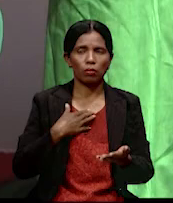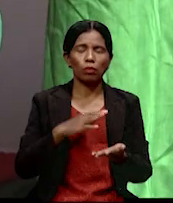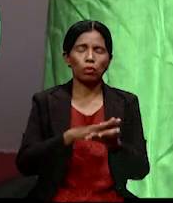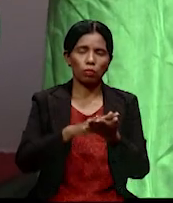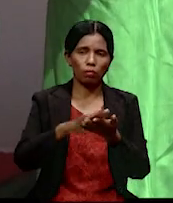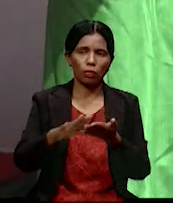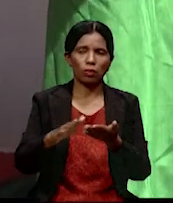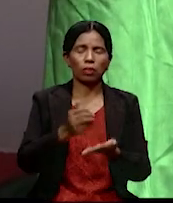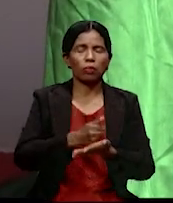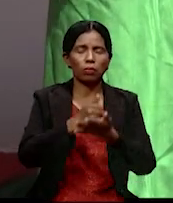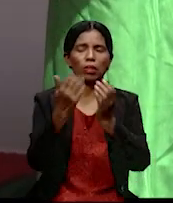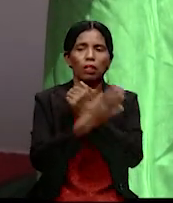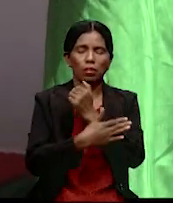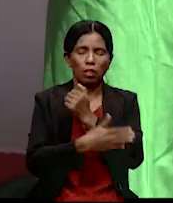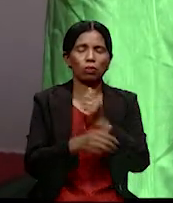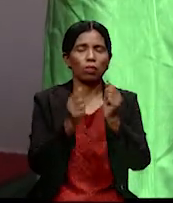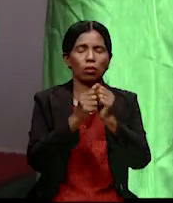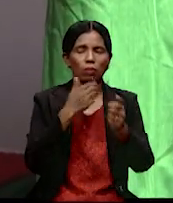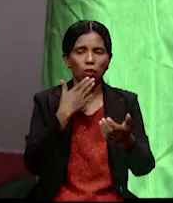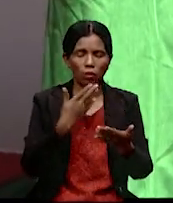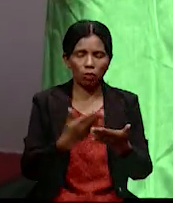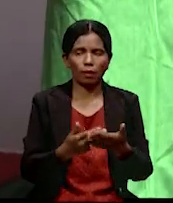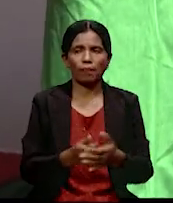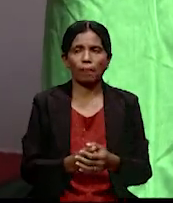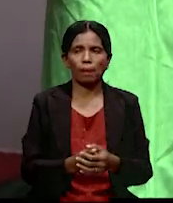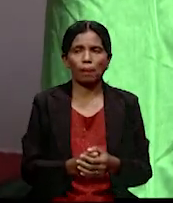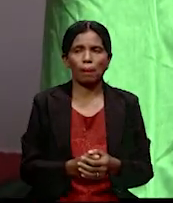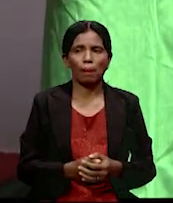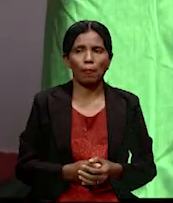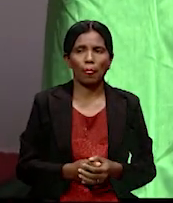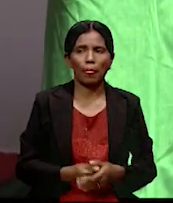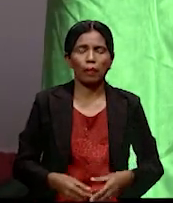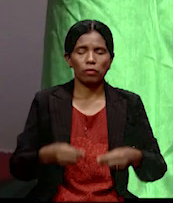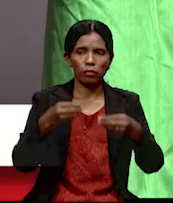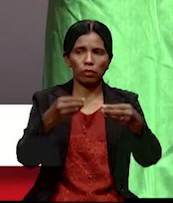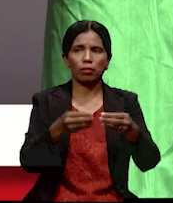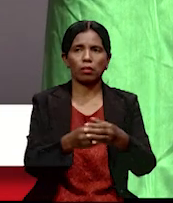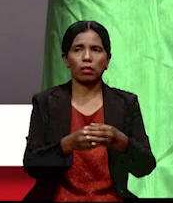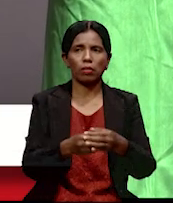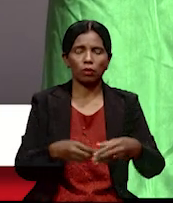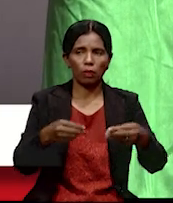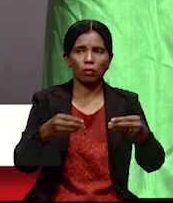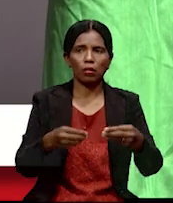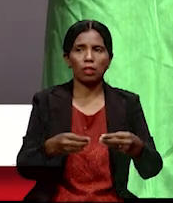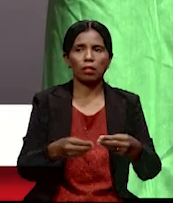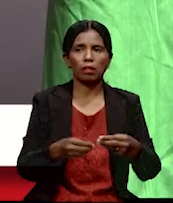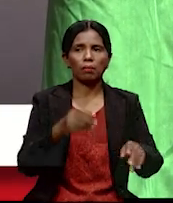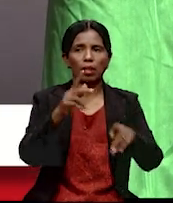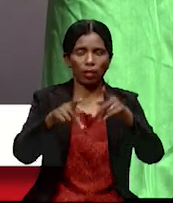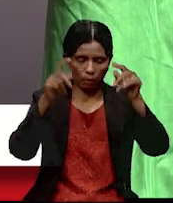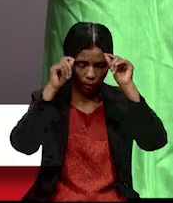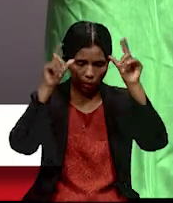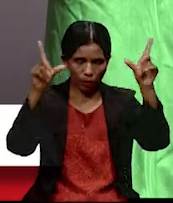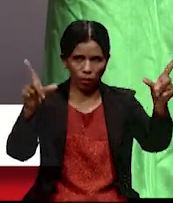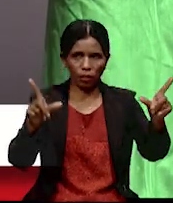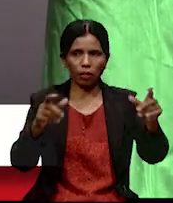podia. Hale e mne sang foti kuri foba linai. Linai mak se mak pogo ti bok leste ida ne